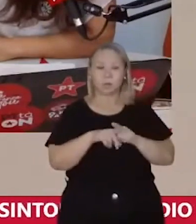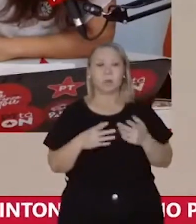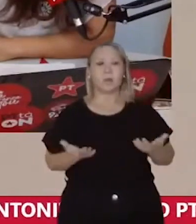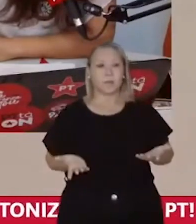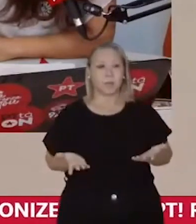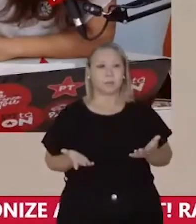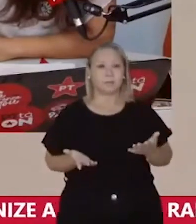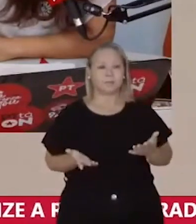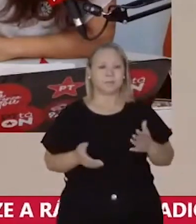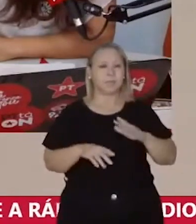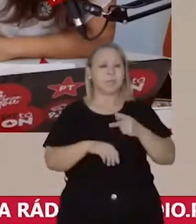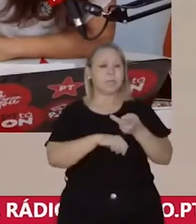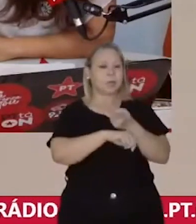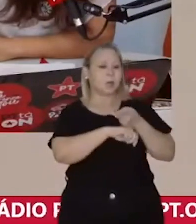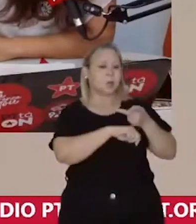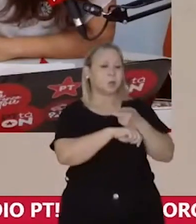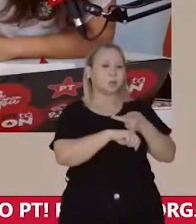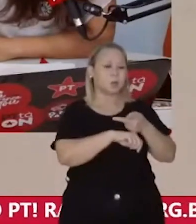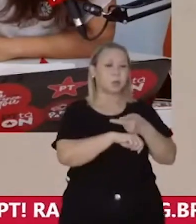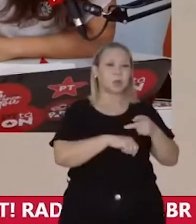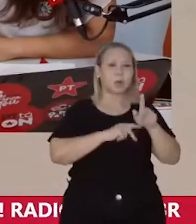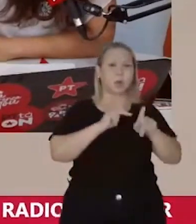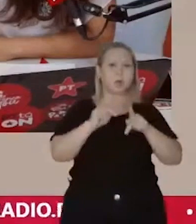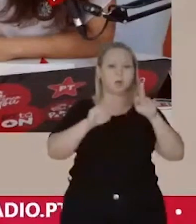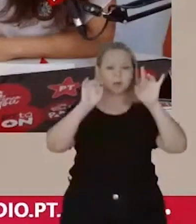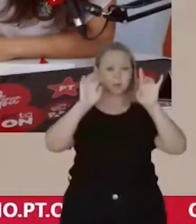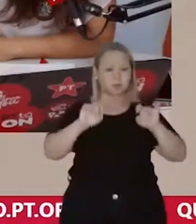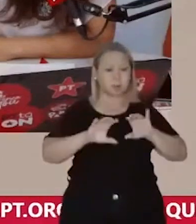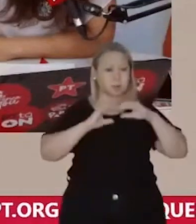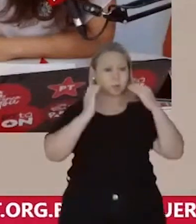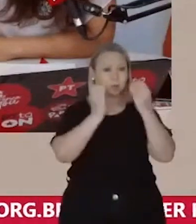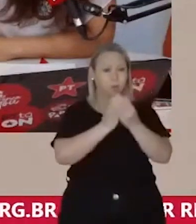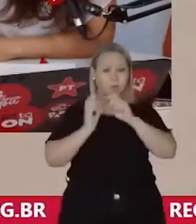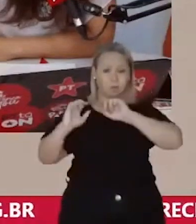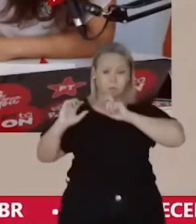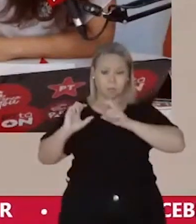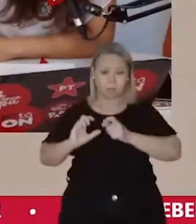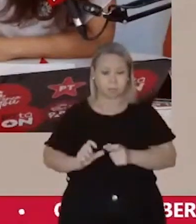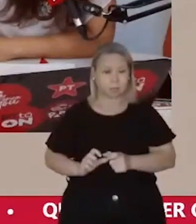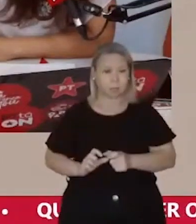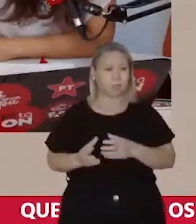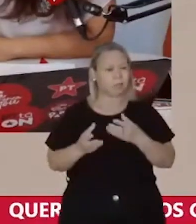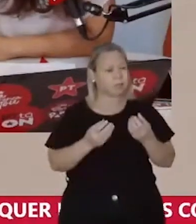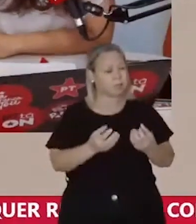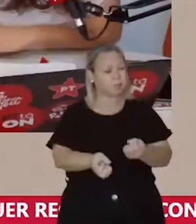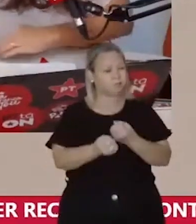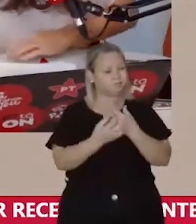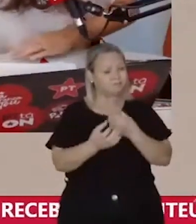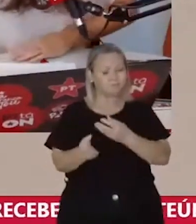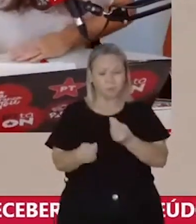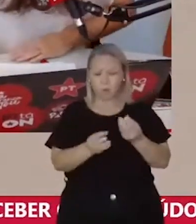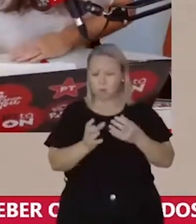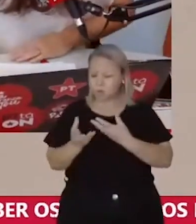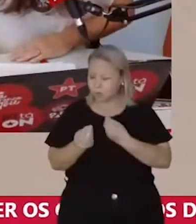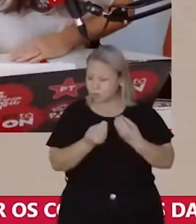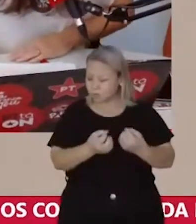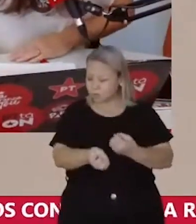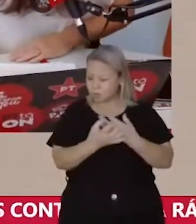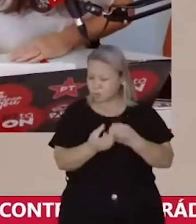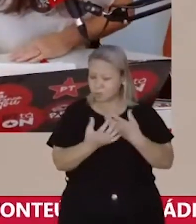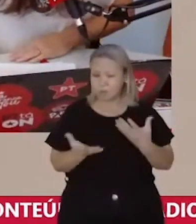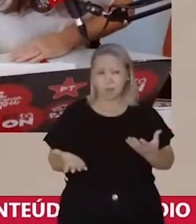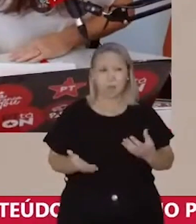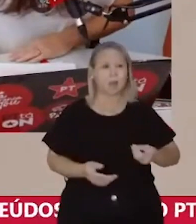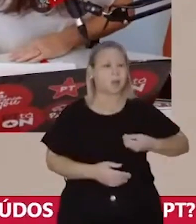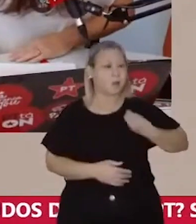nós procurarmos, o nosso povo, especialmente as comunidades tradicionais, tem muito a nos ensinar. Como produzir, como sobreviver